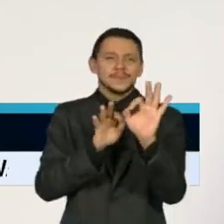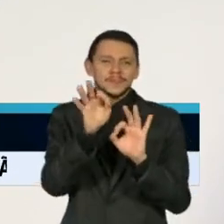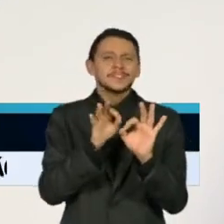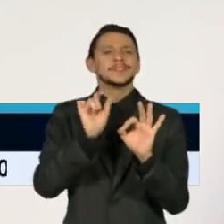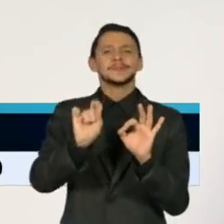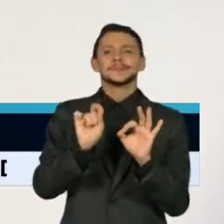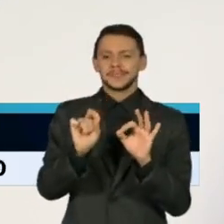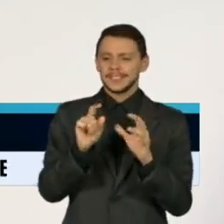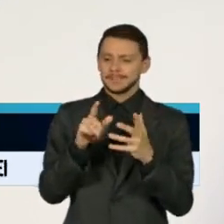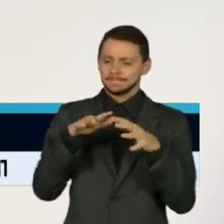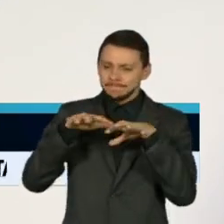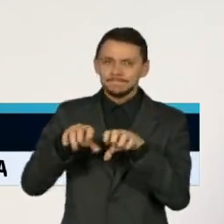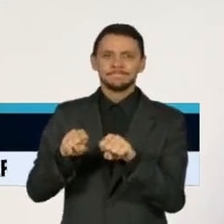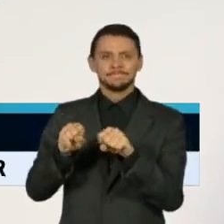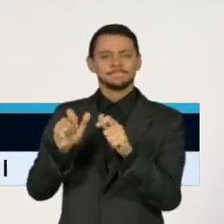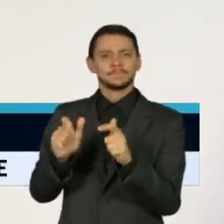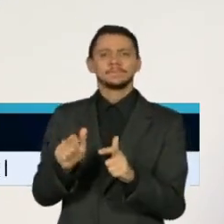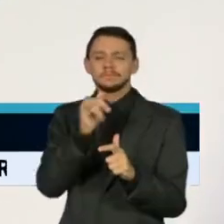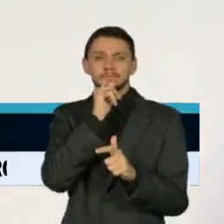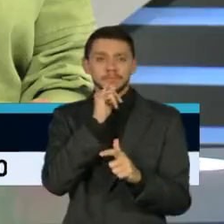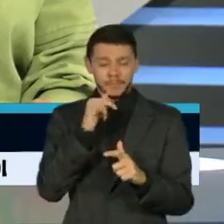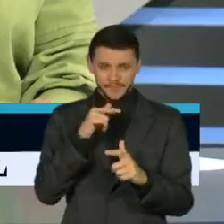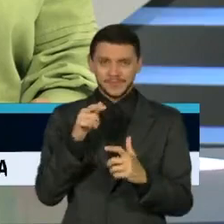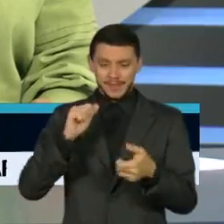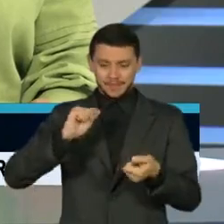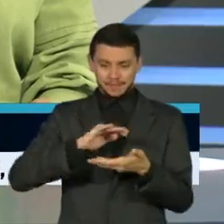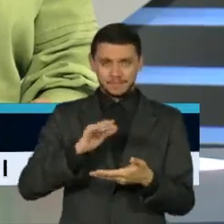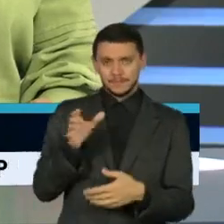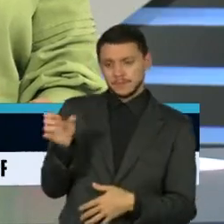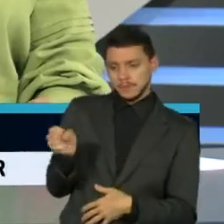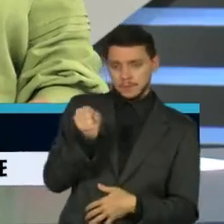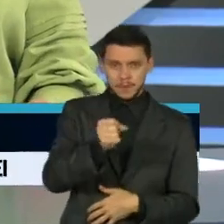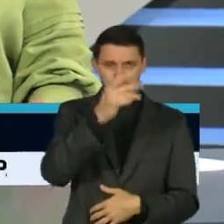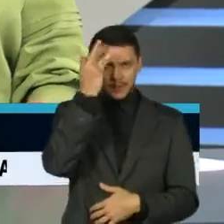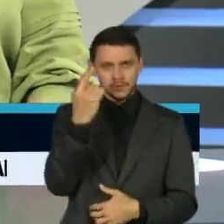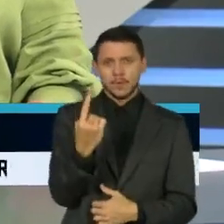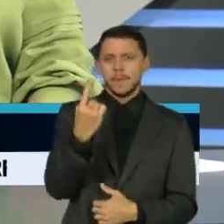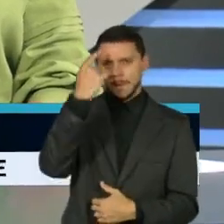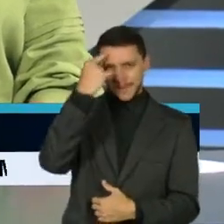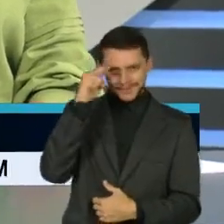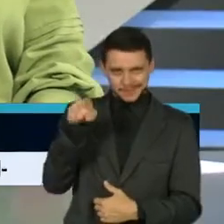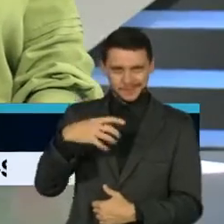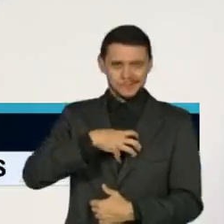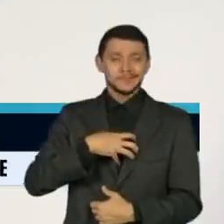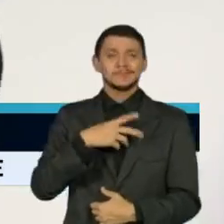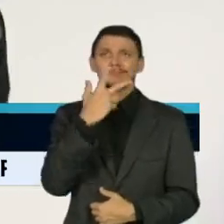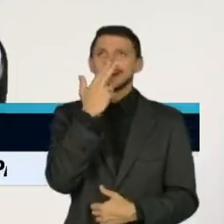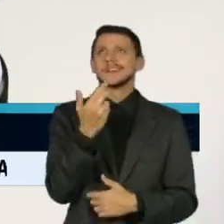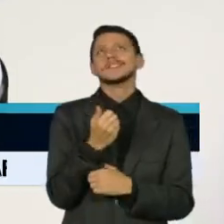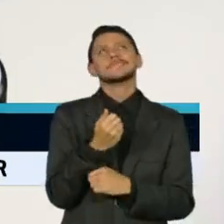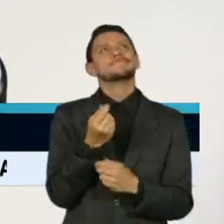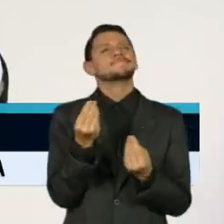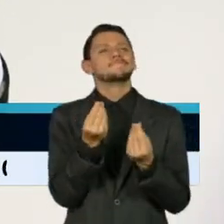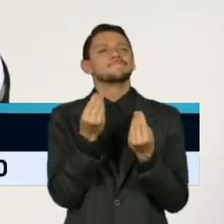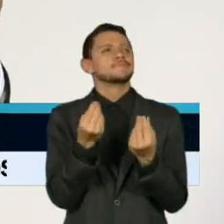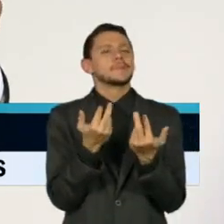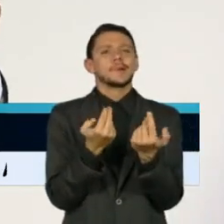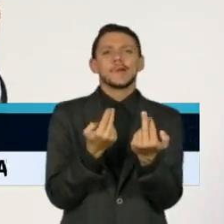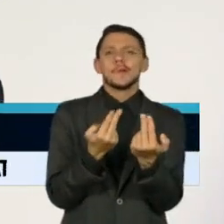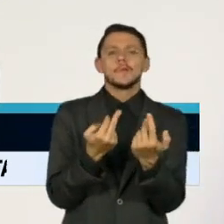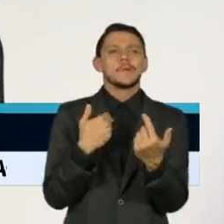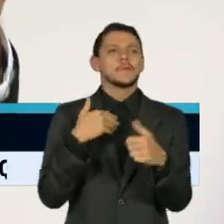você coloniza Visa com alguém que pensa desse jeito que é equivalente a você a usar